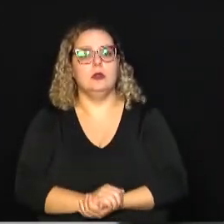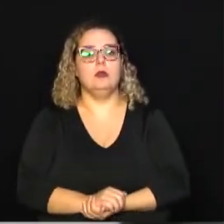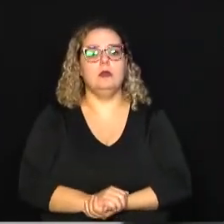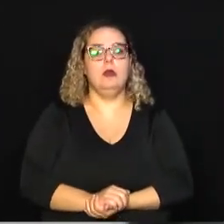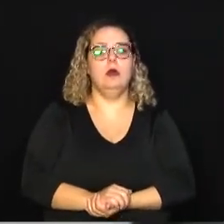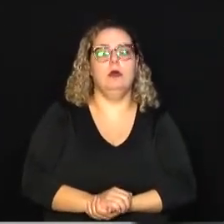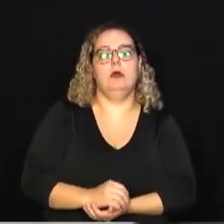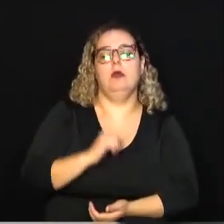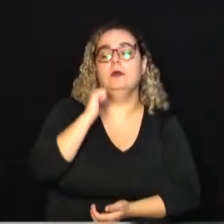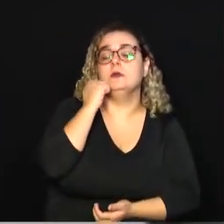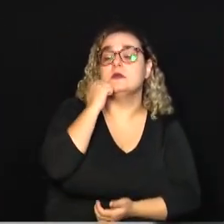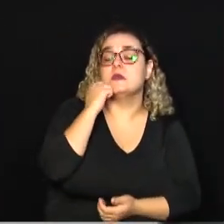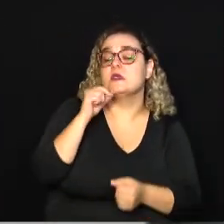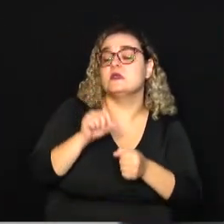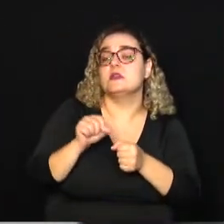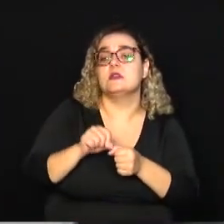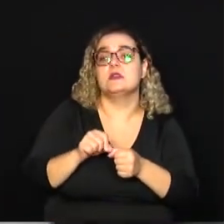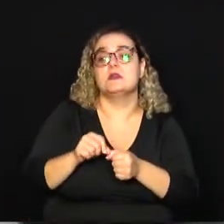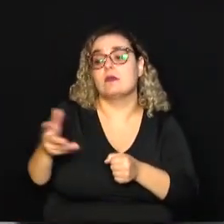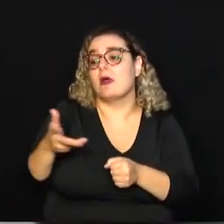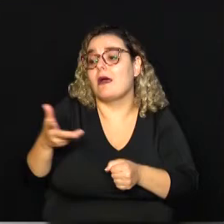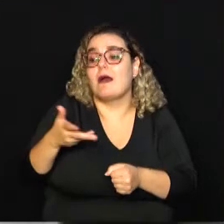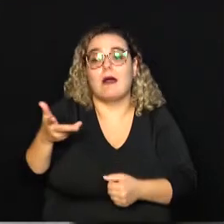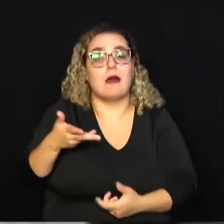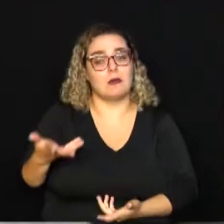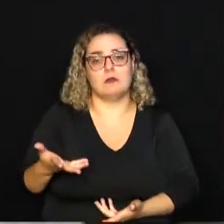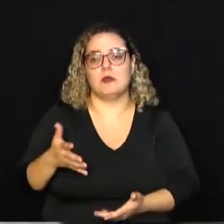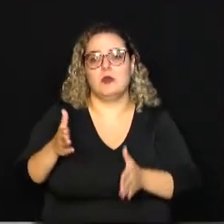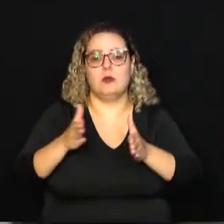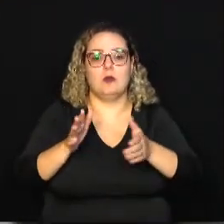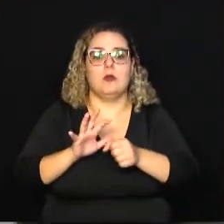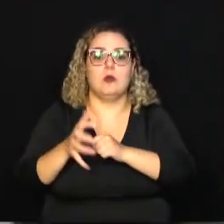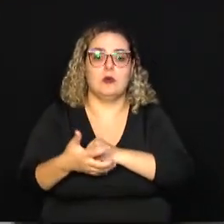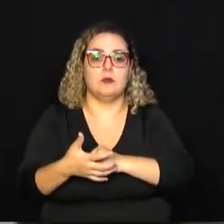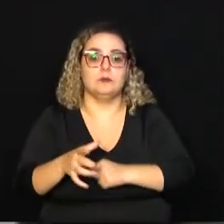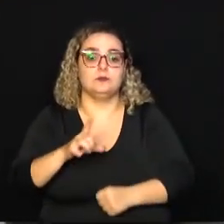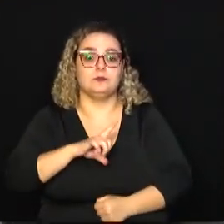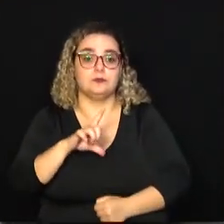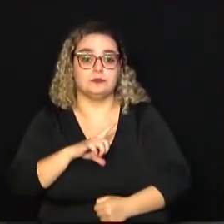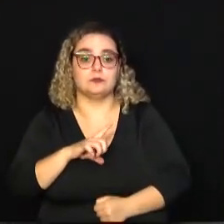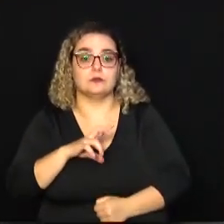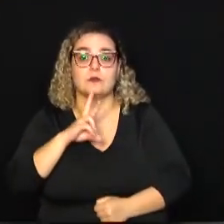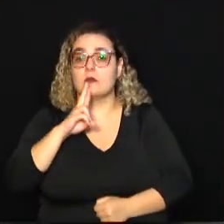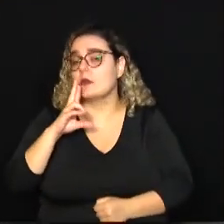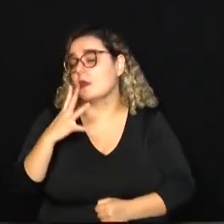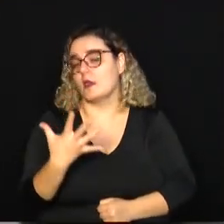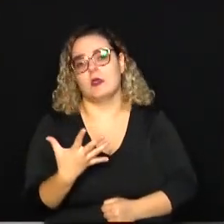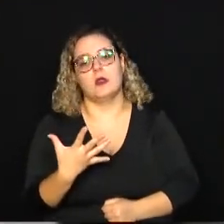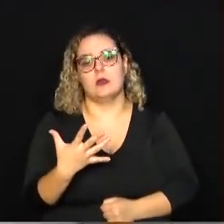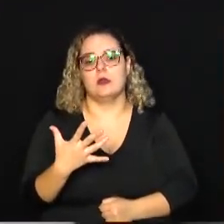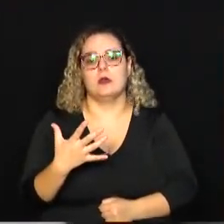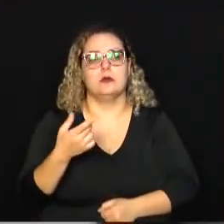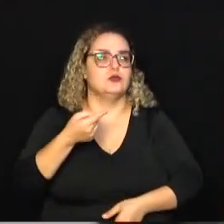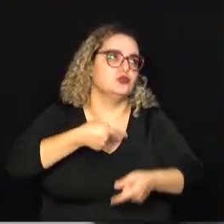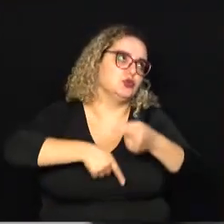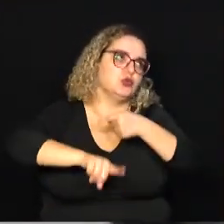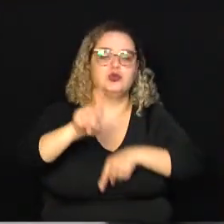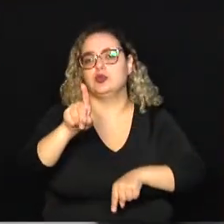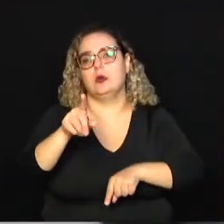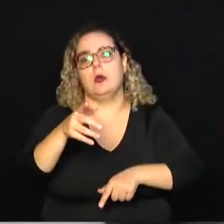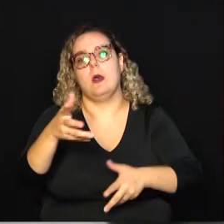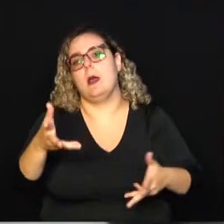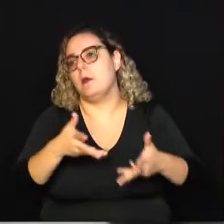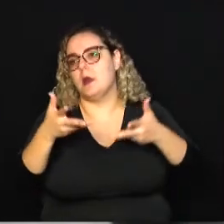feita em tempo real nesse caso do Covid. A gente já está, na verdade, tendo resultados de sucesso esplendoroso da ciência